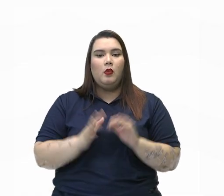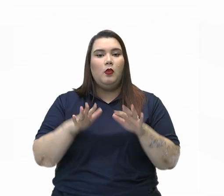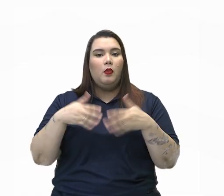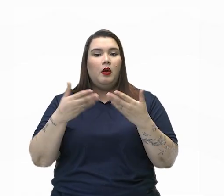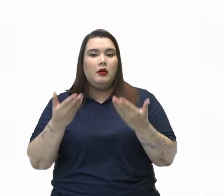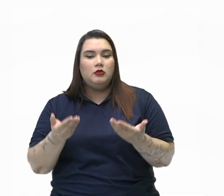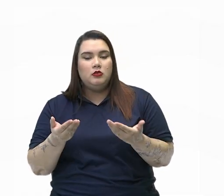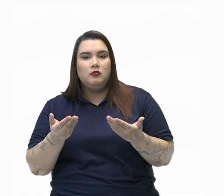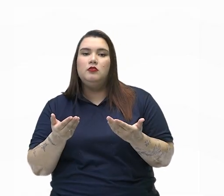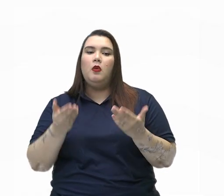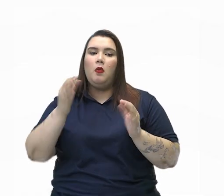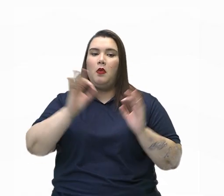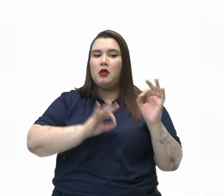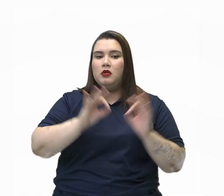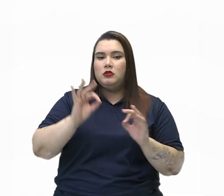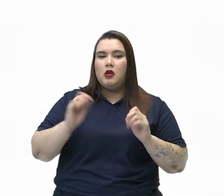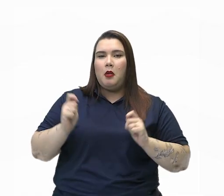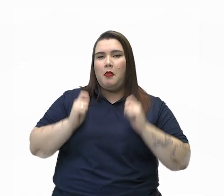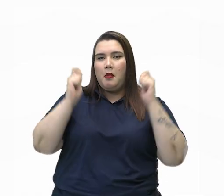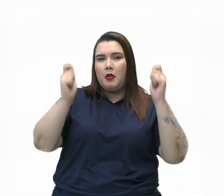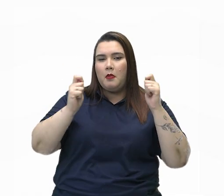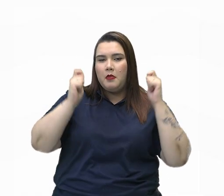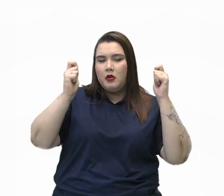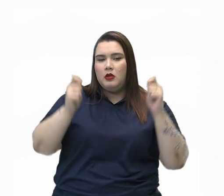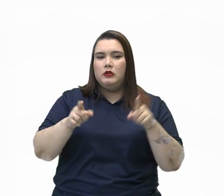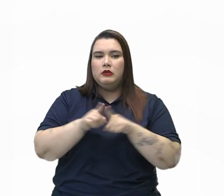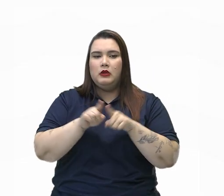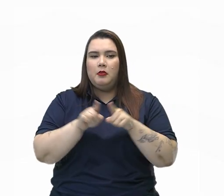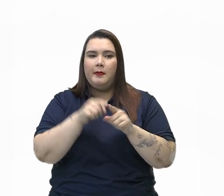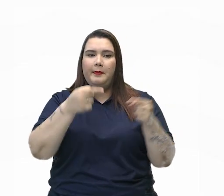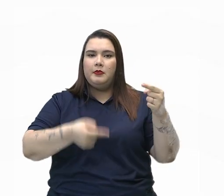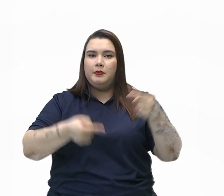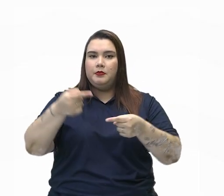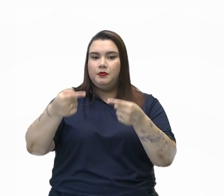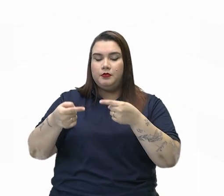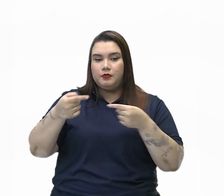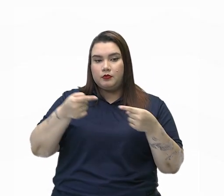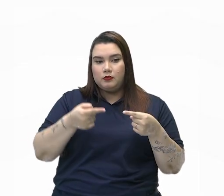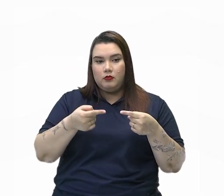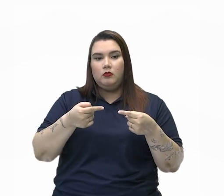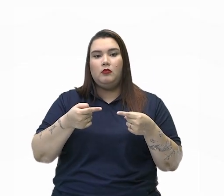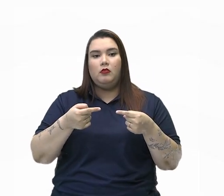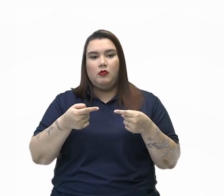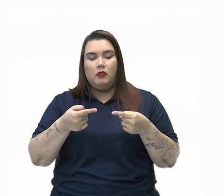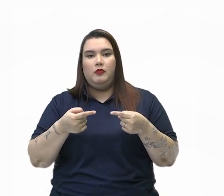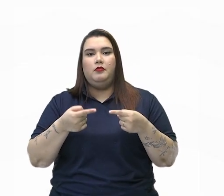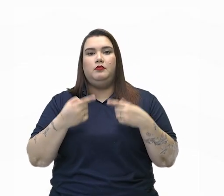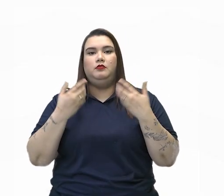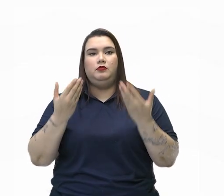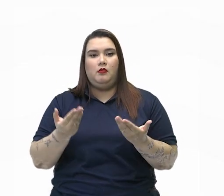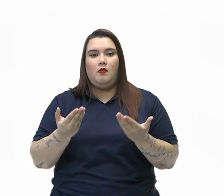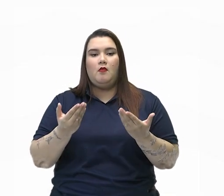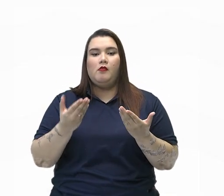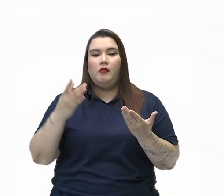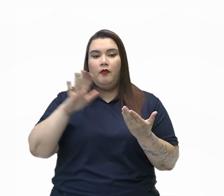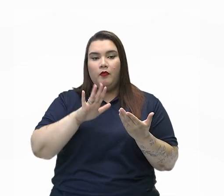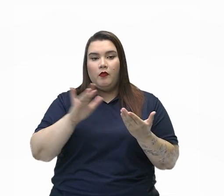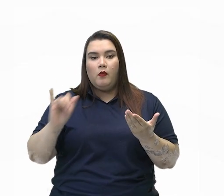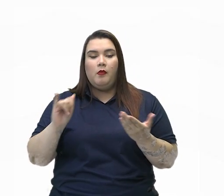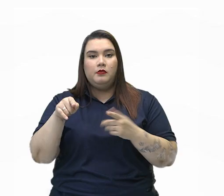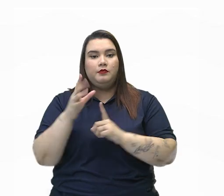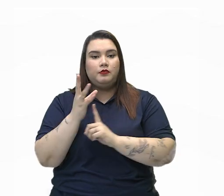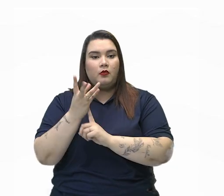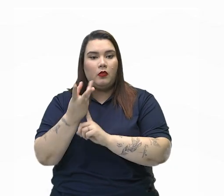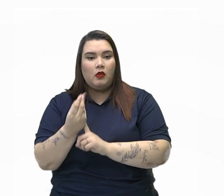ser sociais, de protesto, que geram debates e não vão ser mais muros, mas a